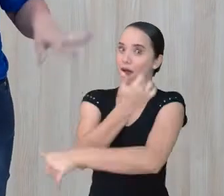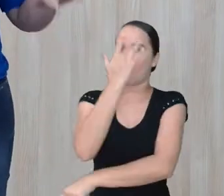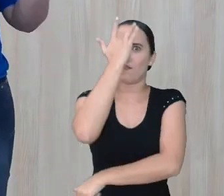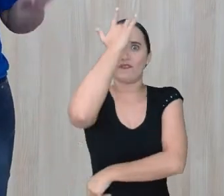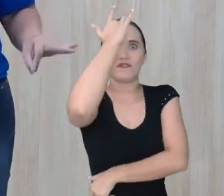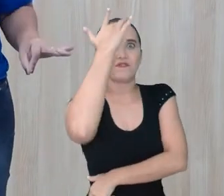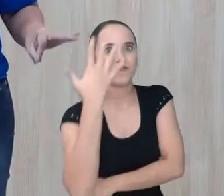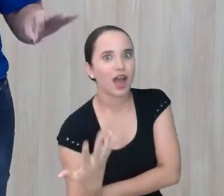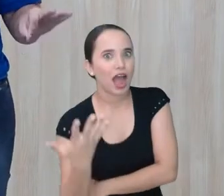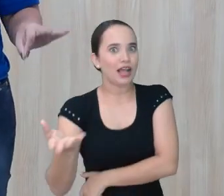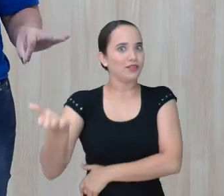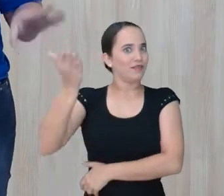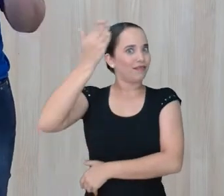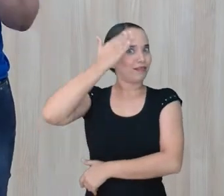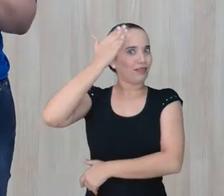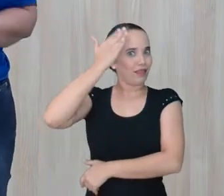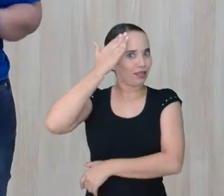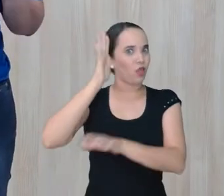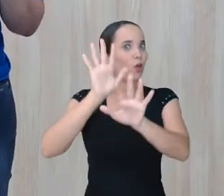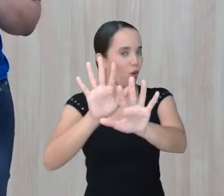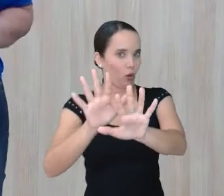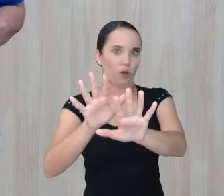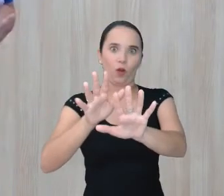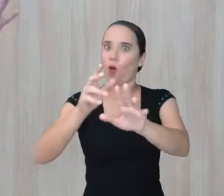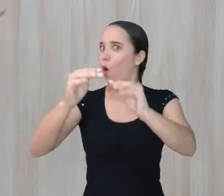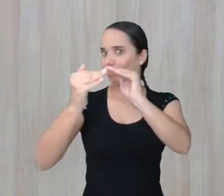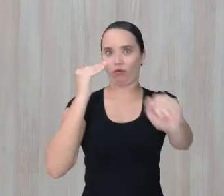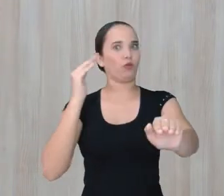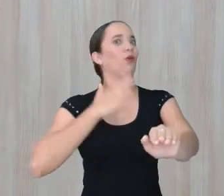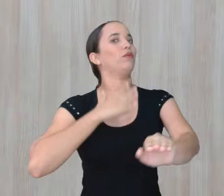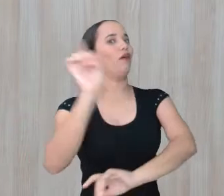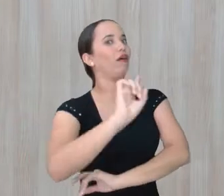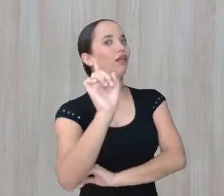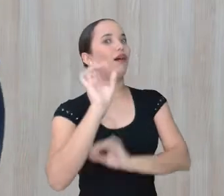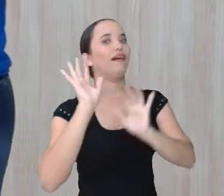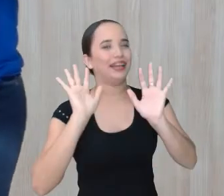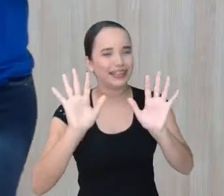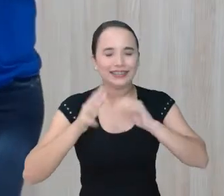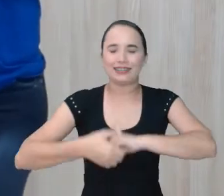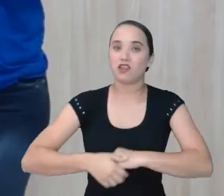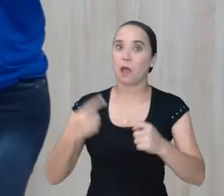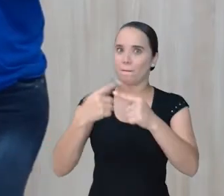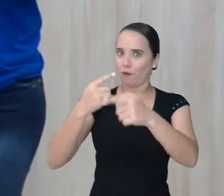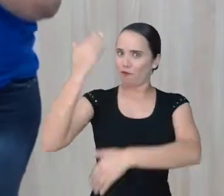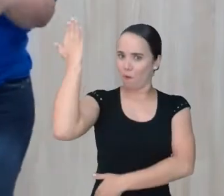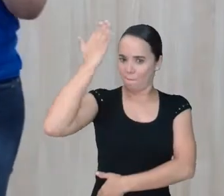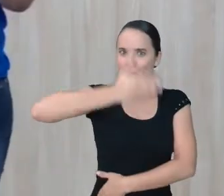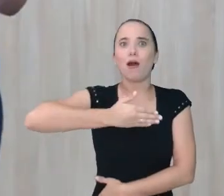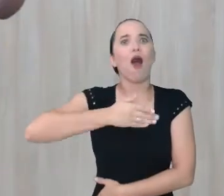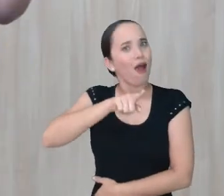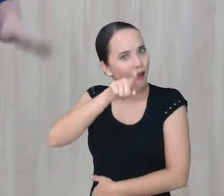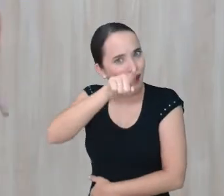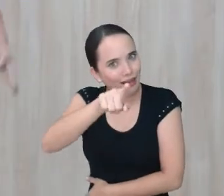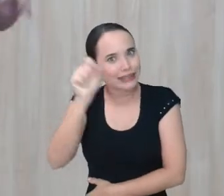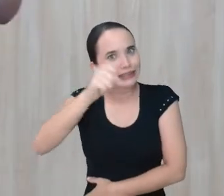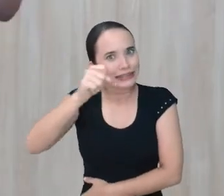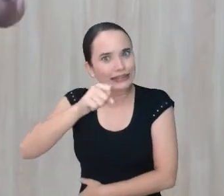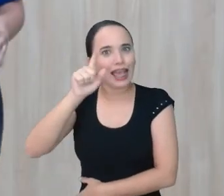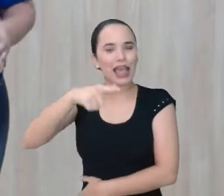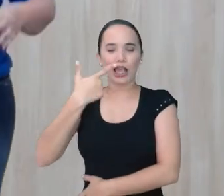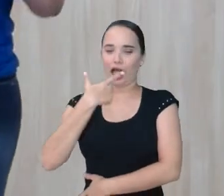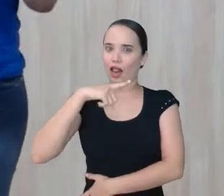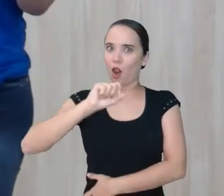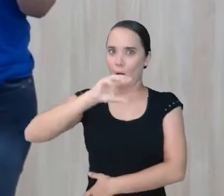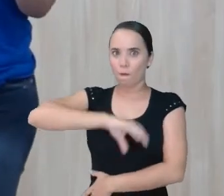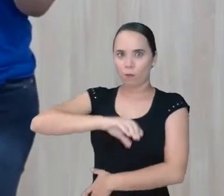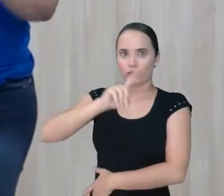de compreender. Olha, não venha dizer que não é, tá? Porque eu vou provar para você que a língua portuguesa é